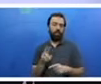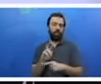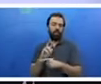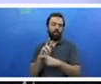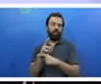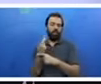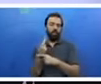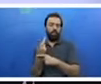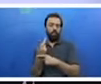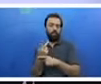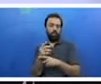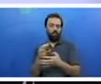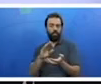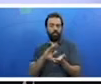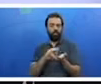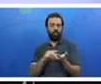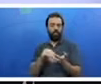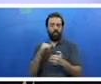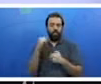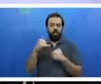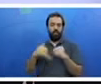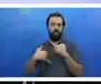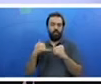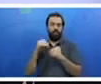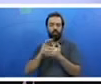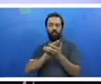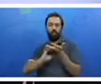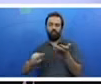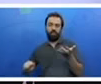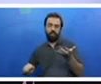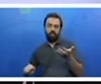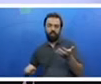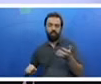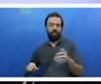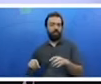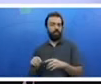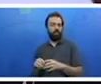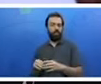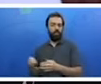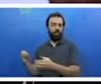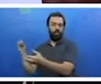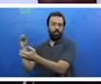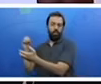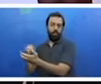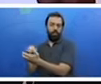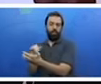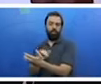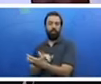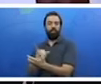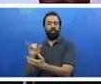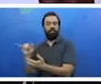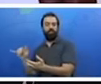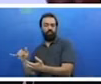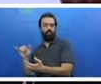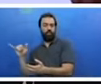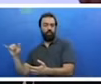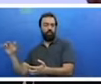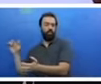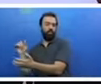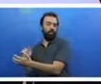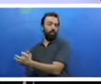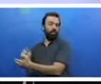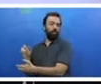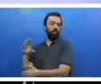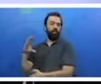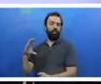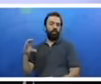hidrogênio perde o seu elétron e o cloro ganha esse elétron. Aqui a gente tem a fórmula do HCl que foi